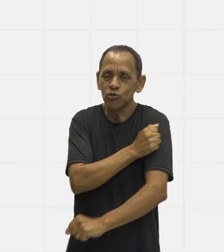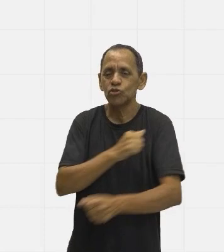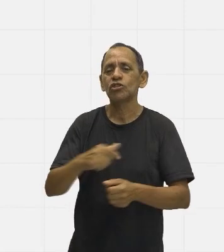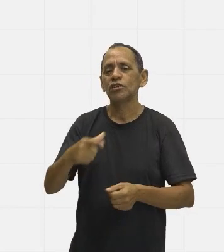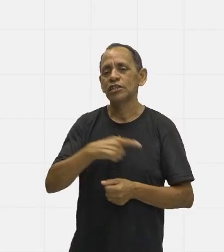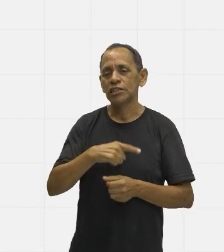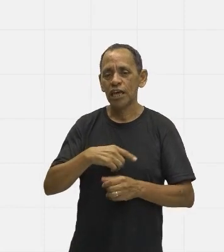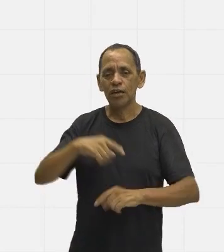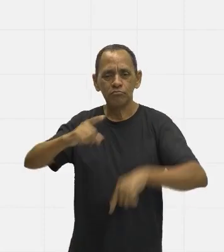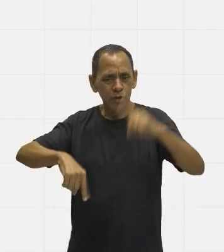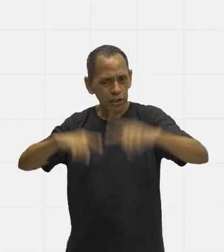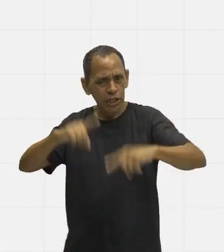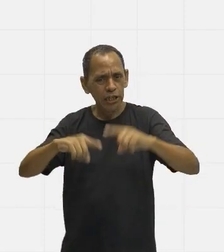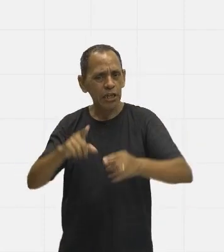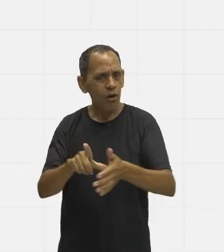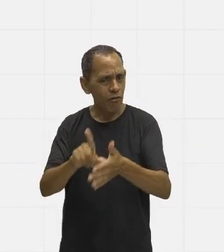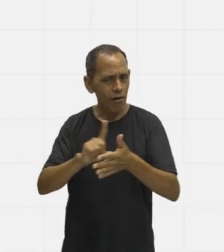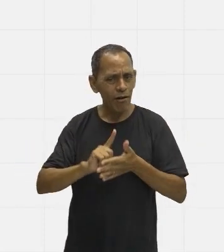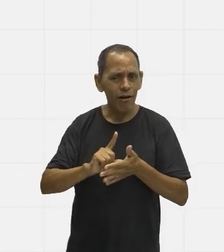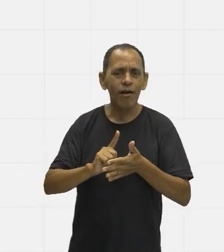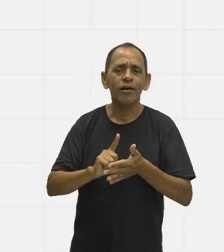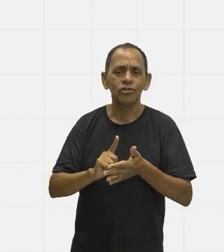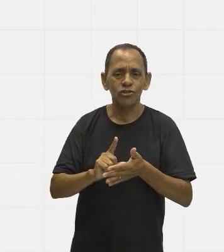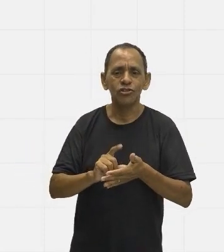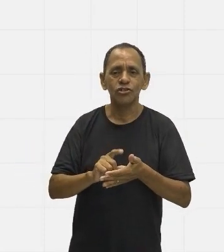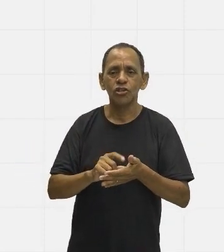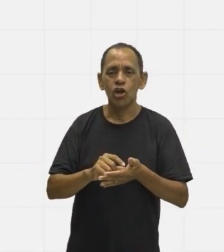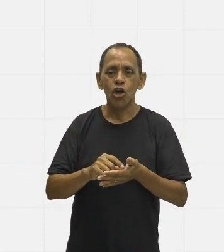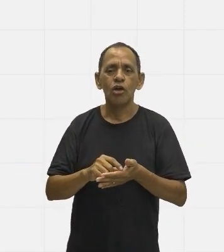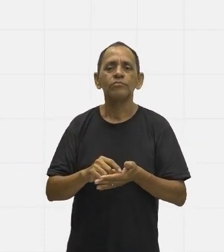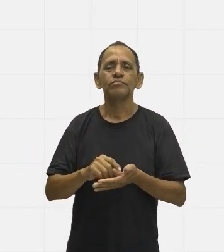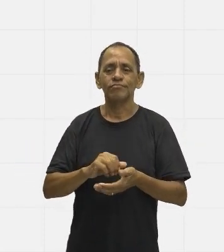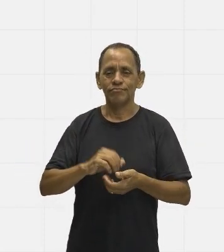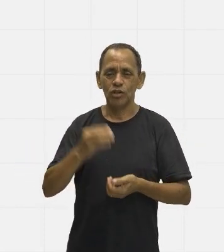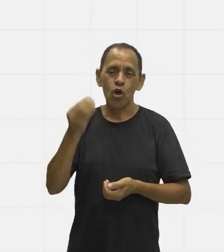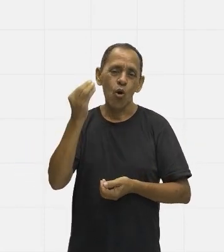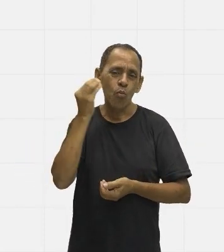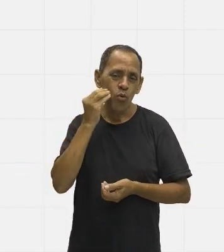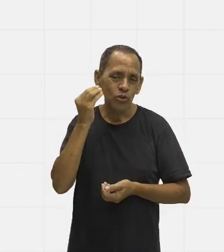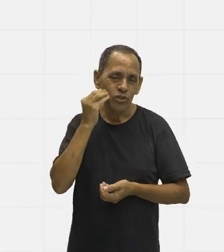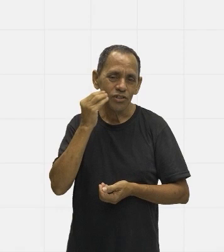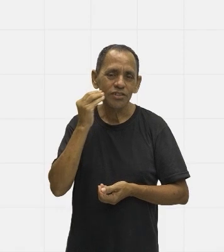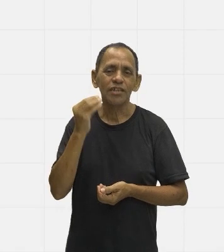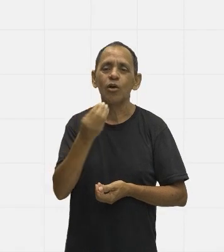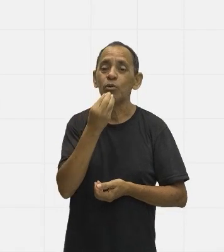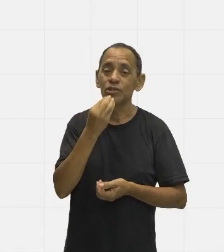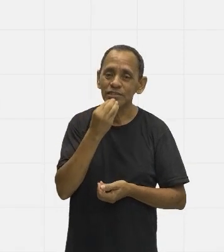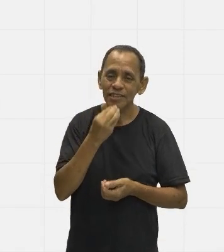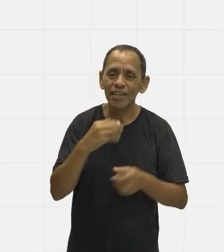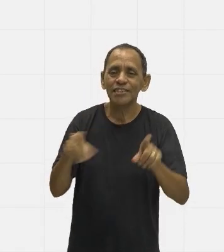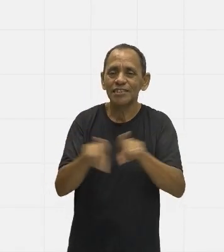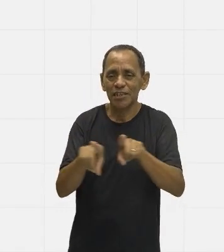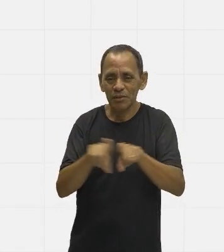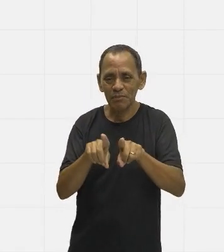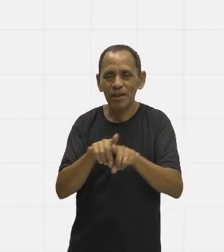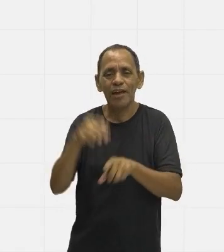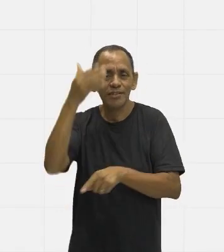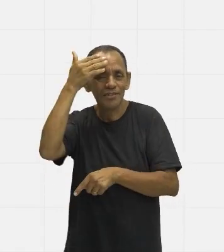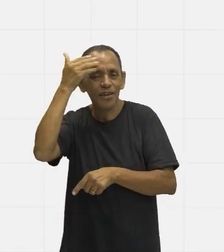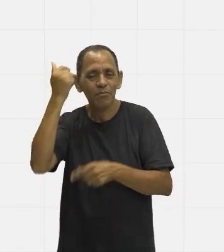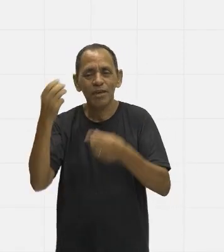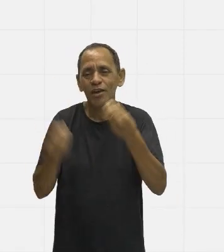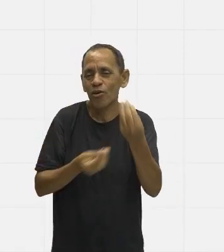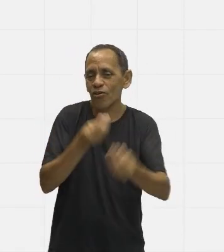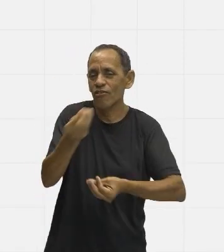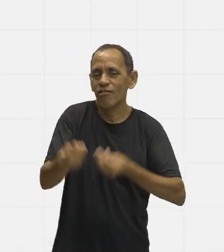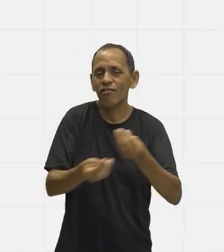com antecedência, não é? Então, vocês vão ter essa oportunidade de saber o que vai acontecer. Então, assim, já dê aquele spoiler, né? Não precisa